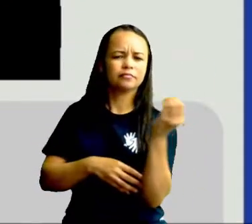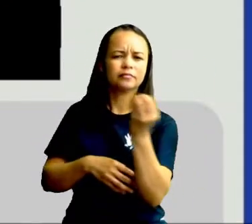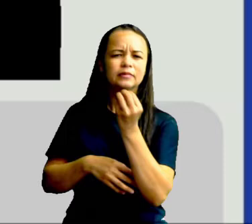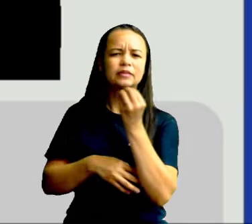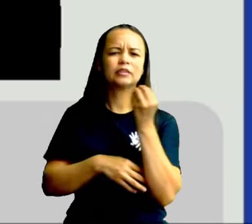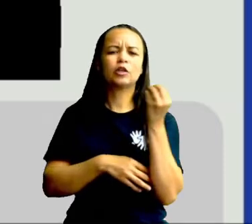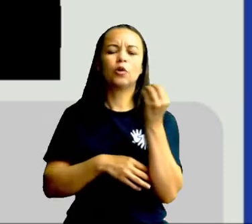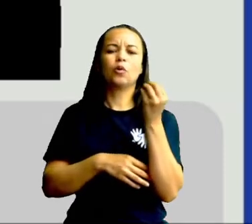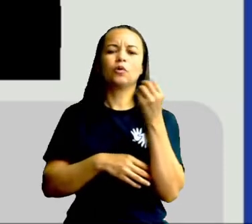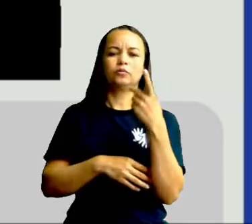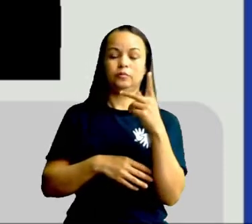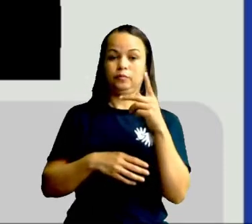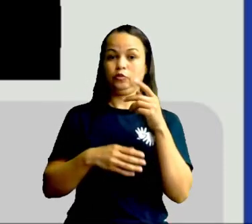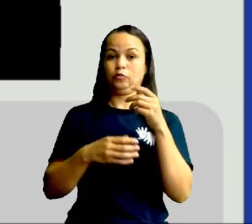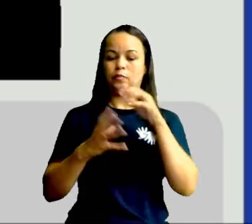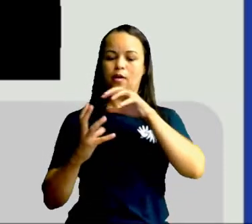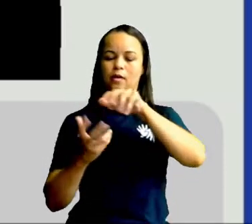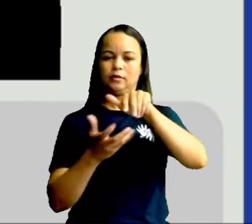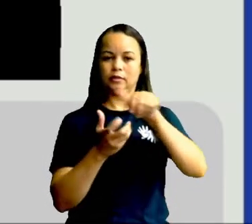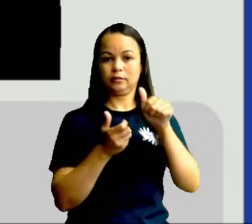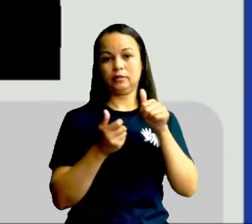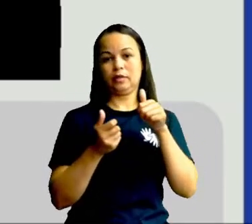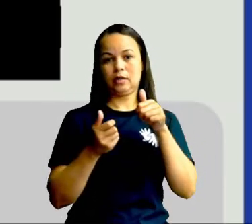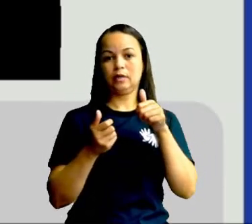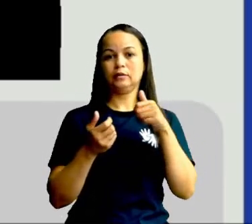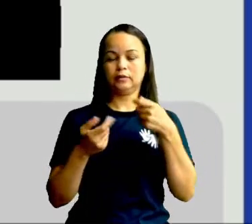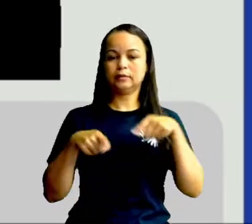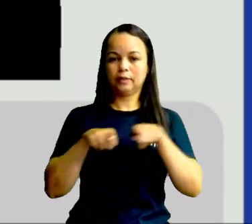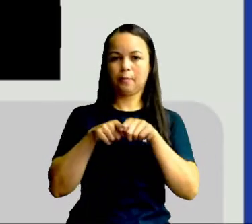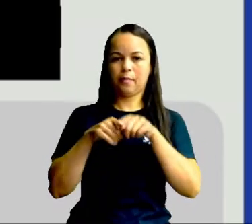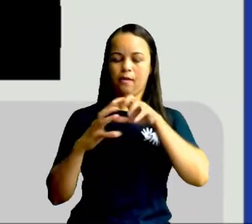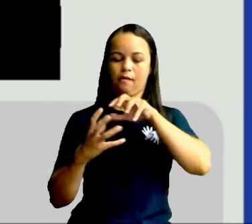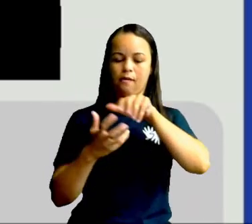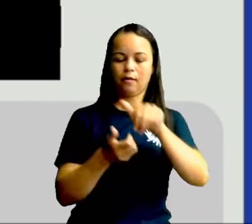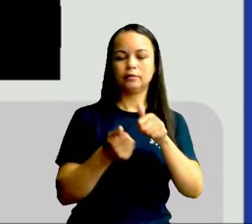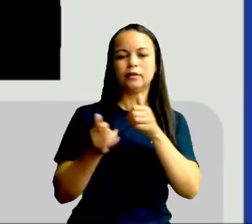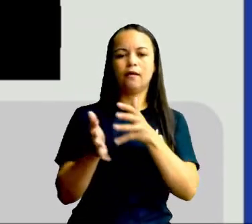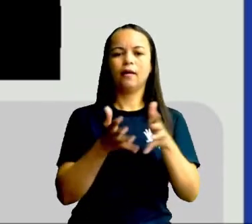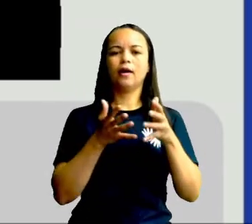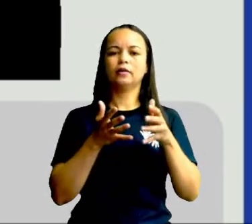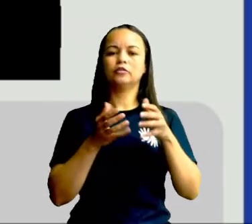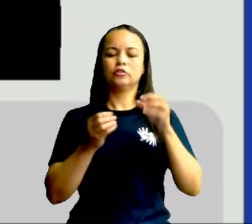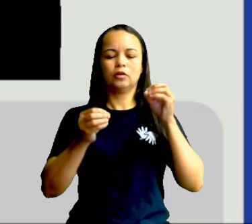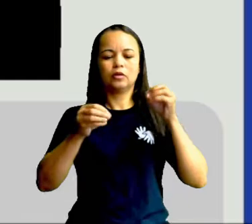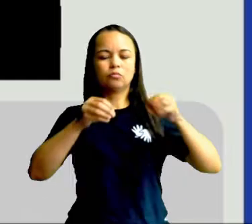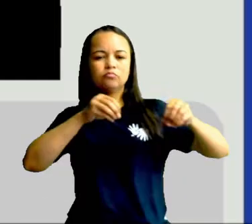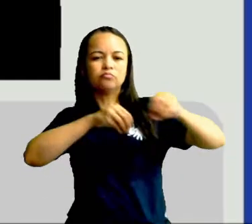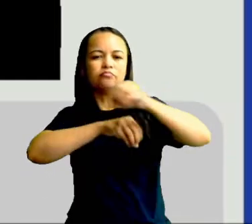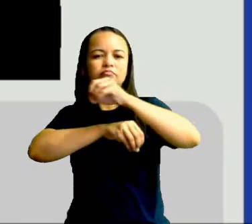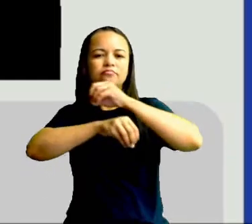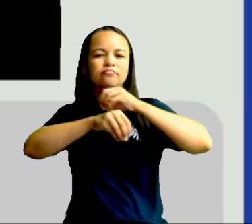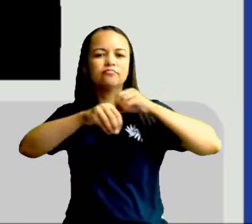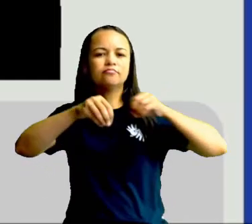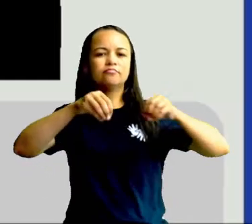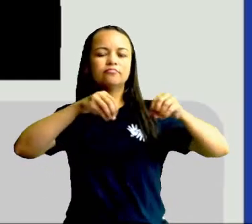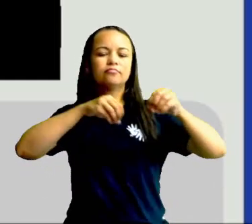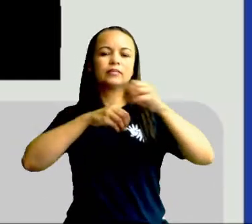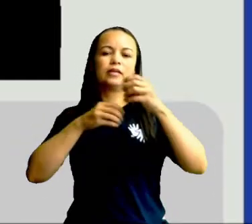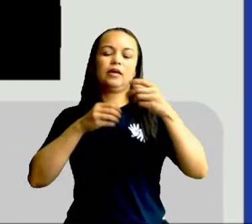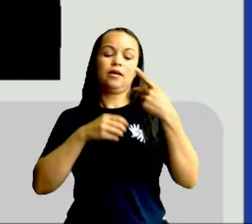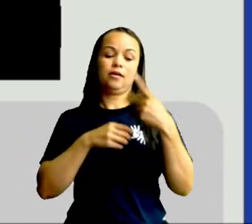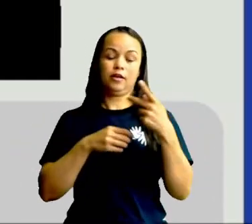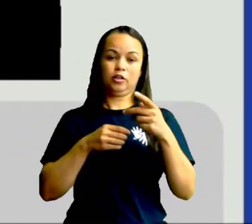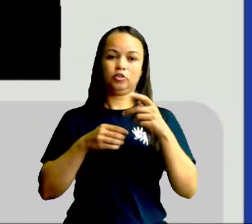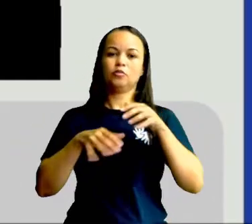Os planetas do Sistema Solar, incluindo a Terra, giram em torno da estrela Sol. Esse movimento em